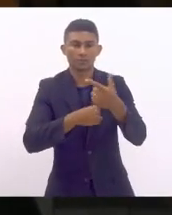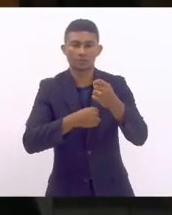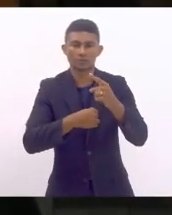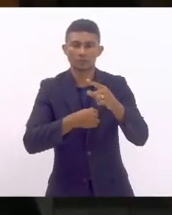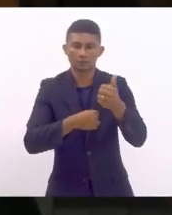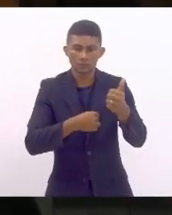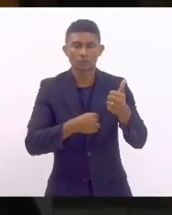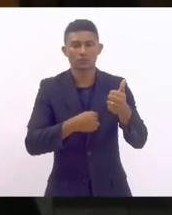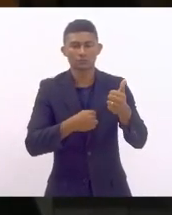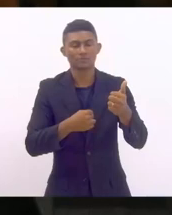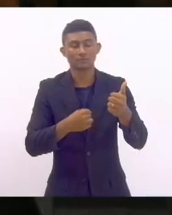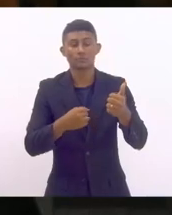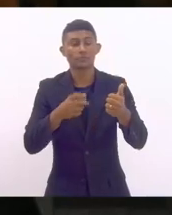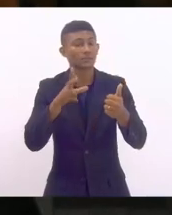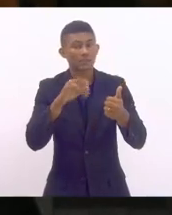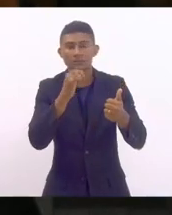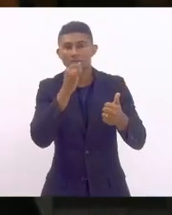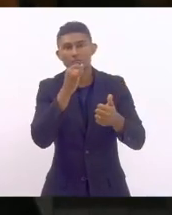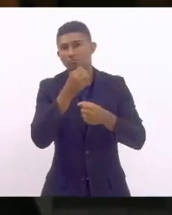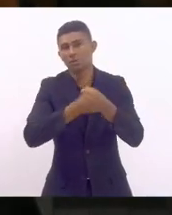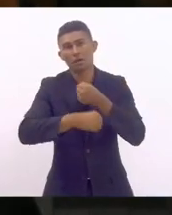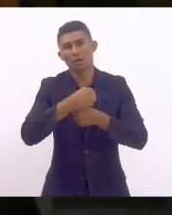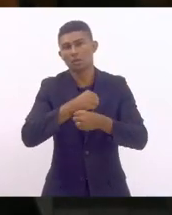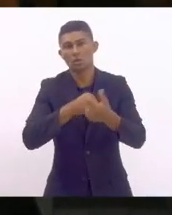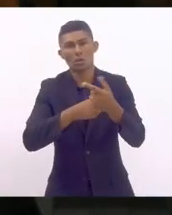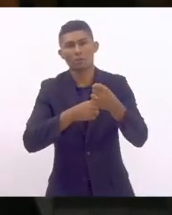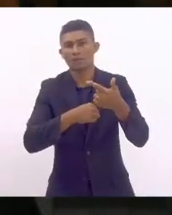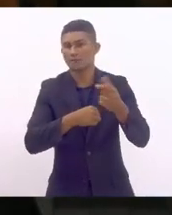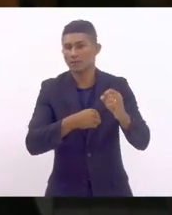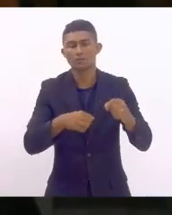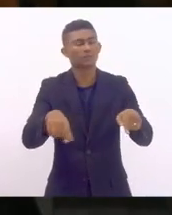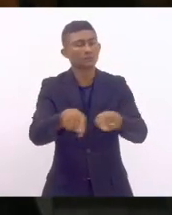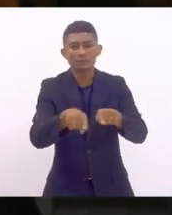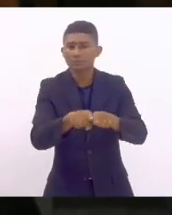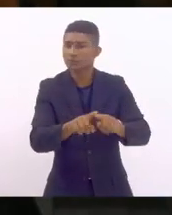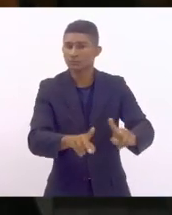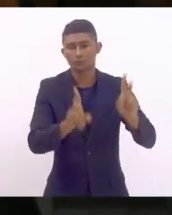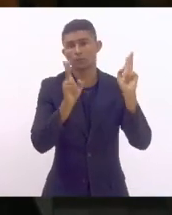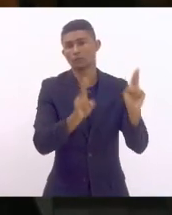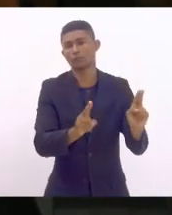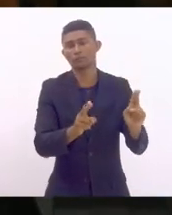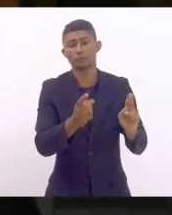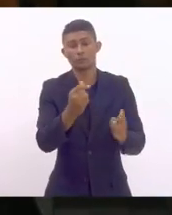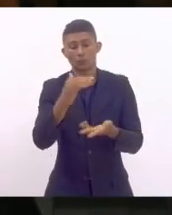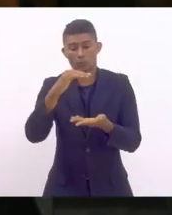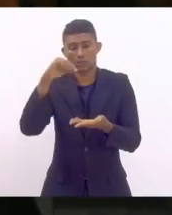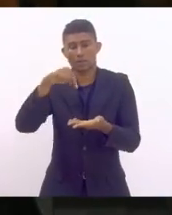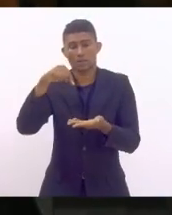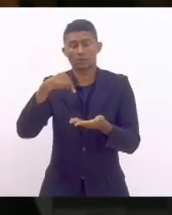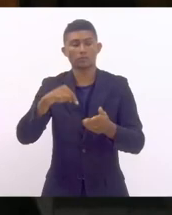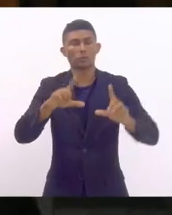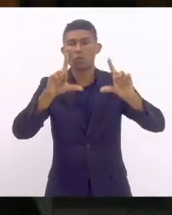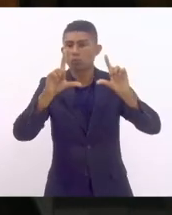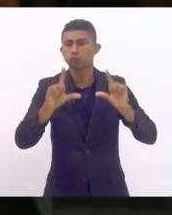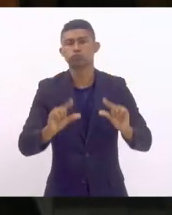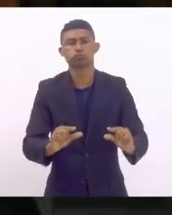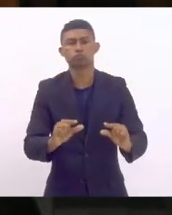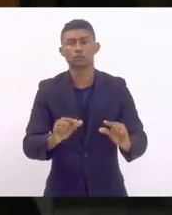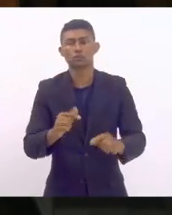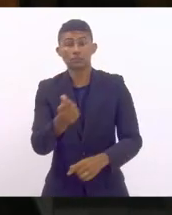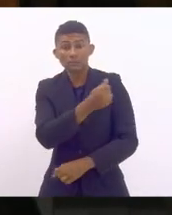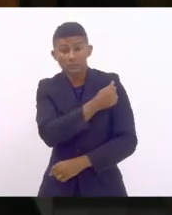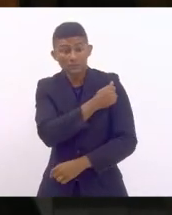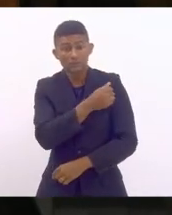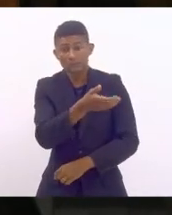mas se usássemos dois 2020 não seria muito diferente quer dizer os orçamentos além de ser diminuídas o número de